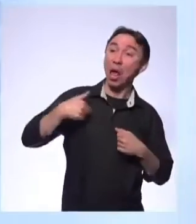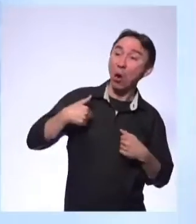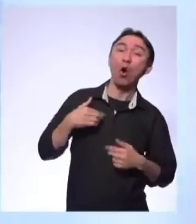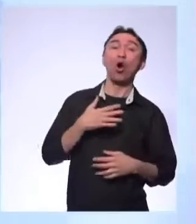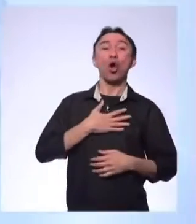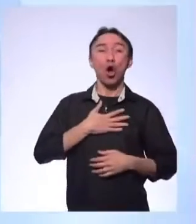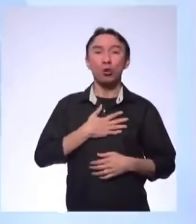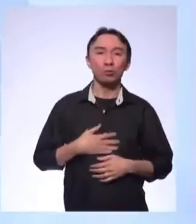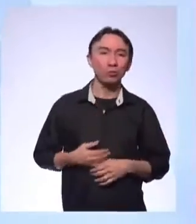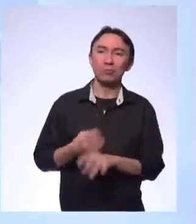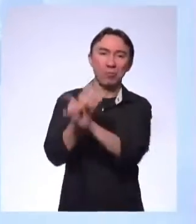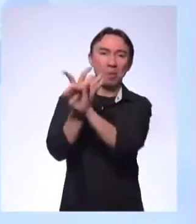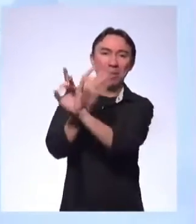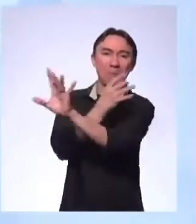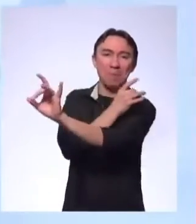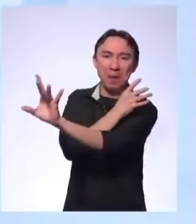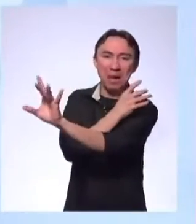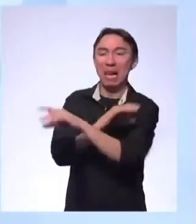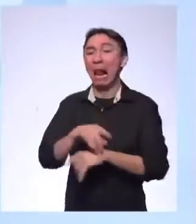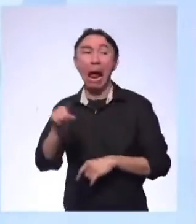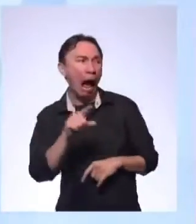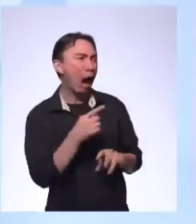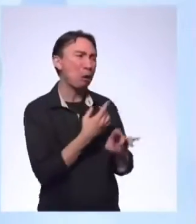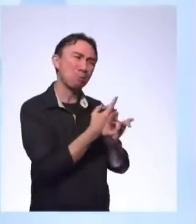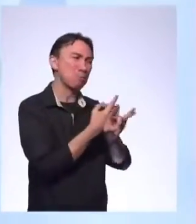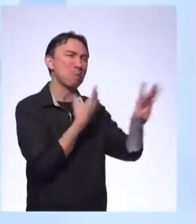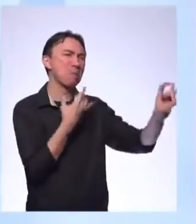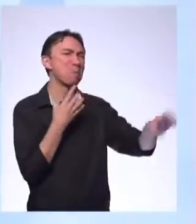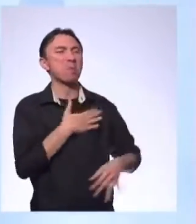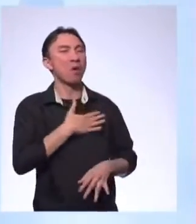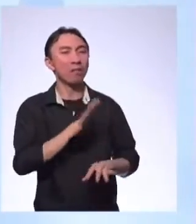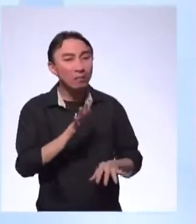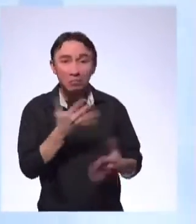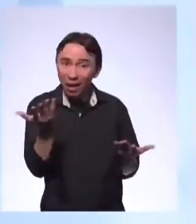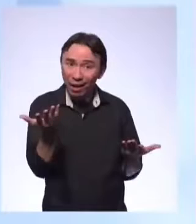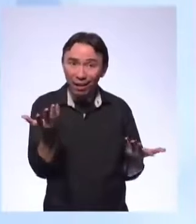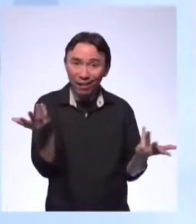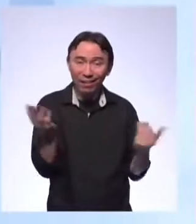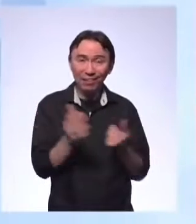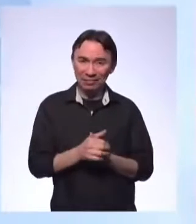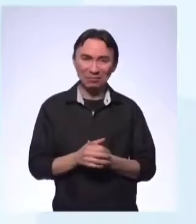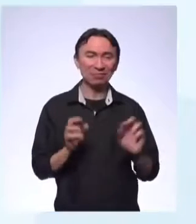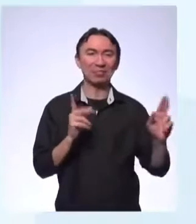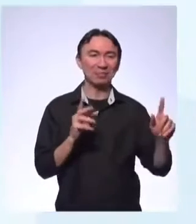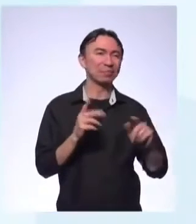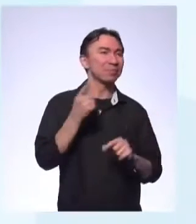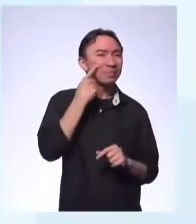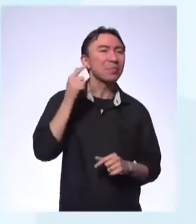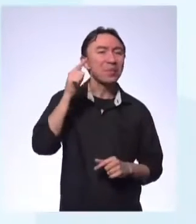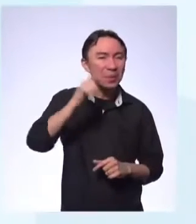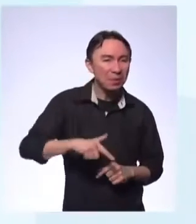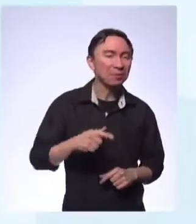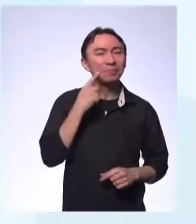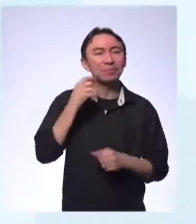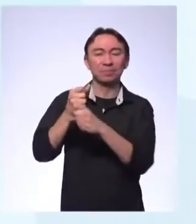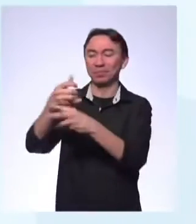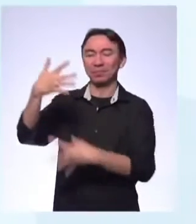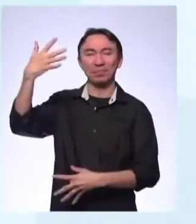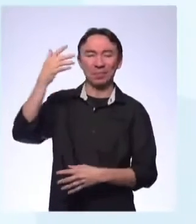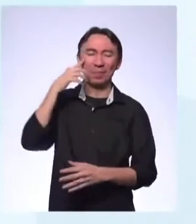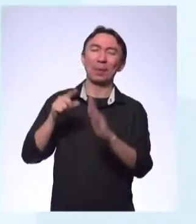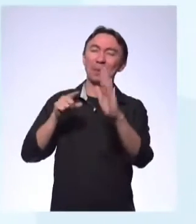aí oxe tá aberto ainda não tá porque tem mais uma questão presta atenção ou vai aqui presta atenção Bora lá qual o argumento